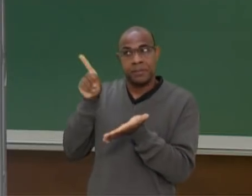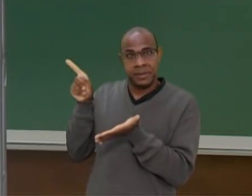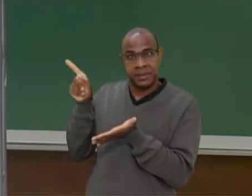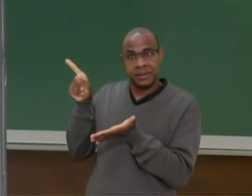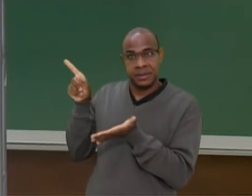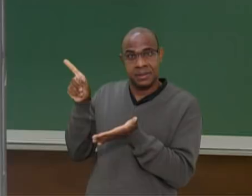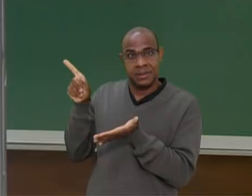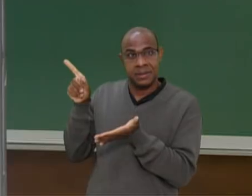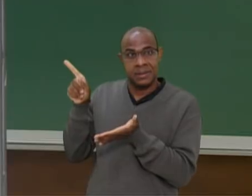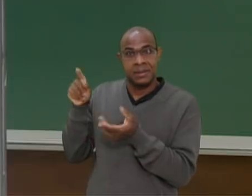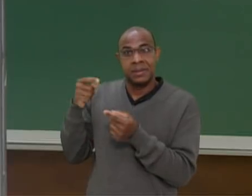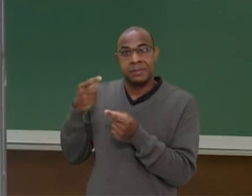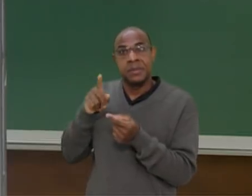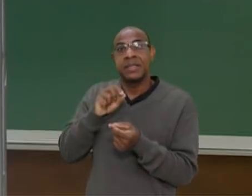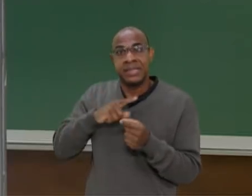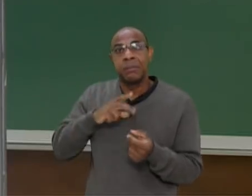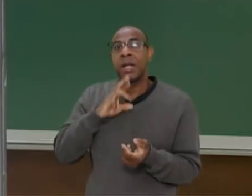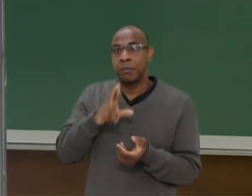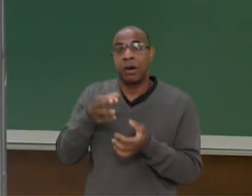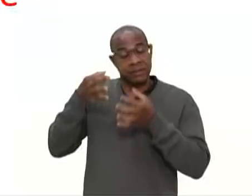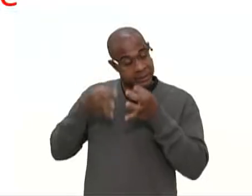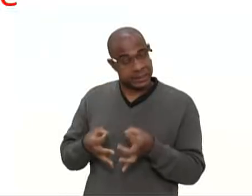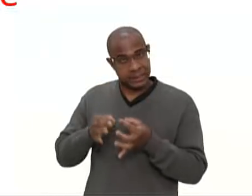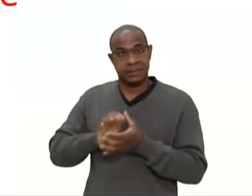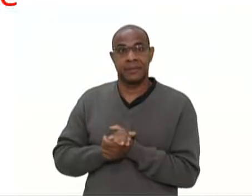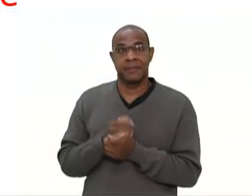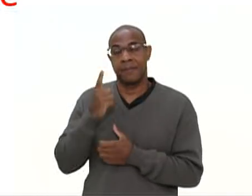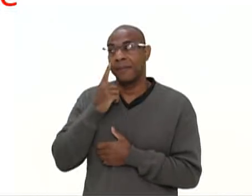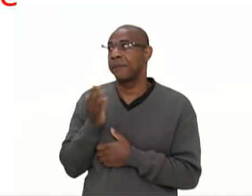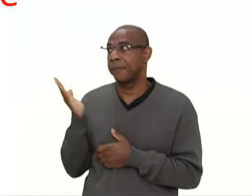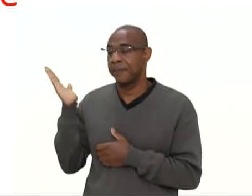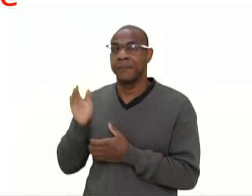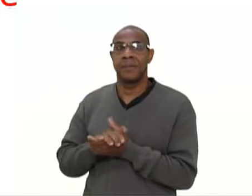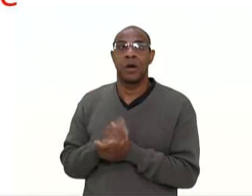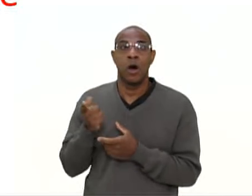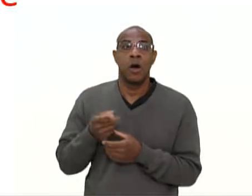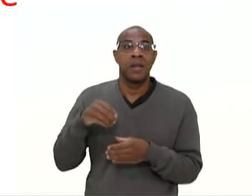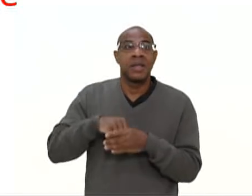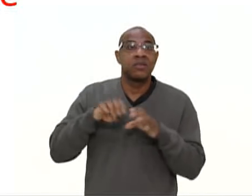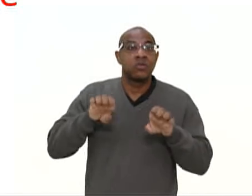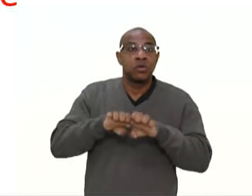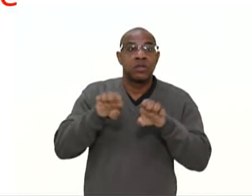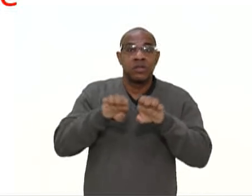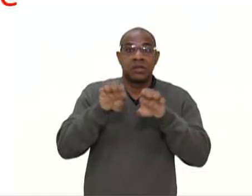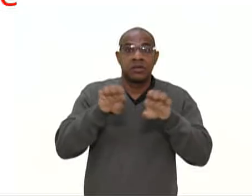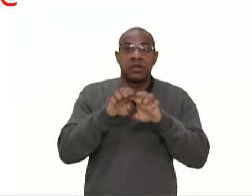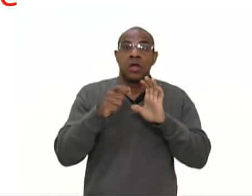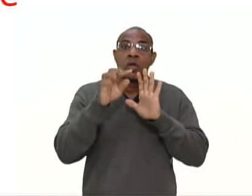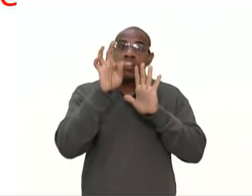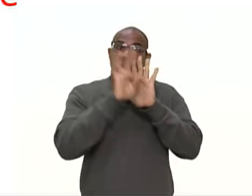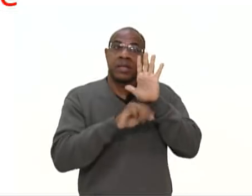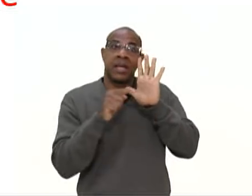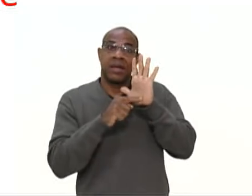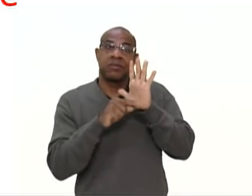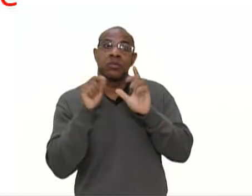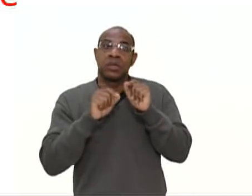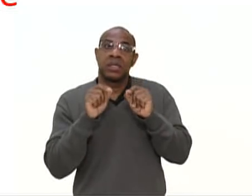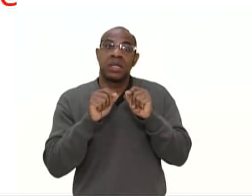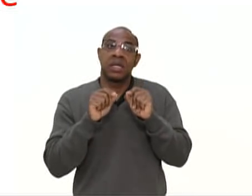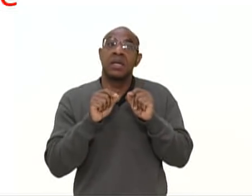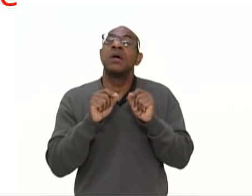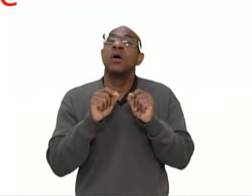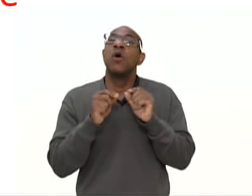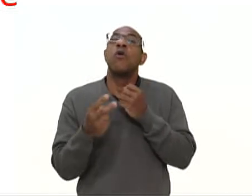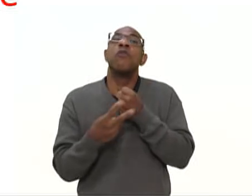uma resposta certa. Na estrutura desses tipos de texto, predominam verbos no modo